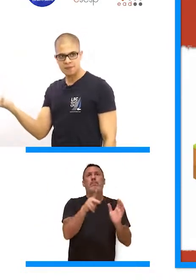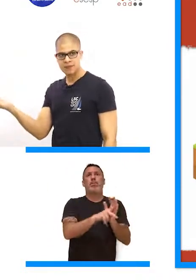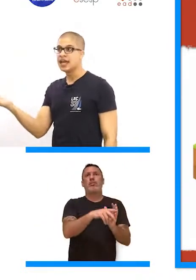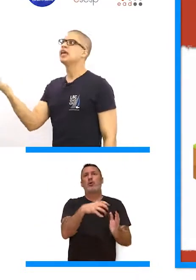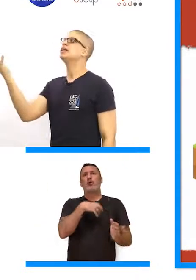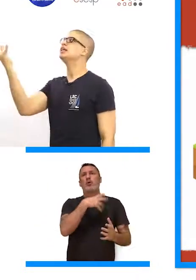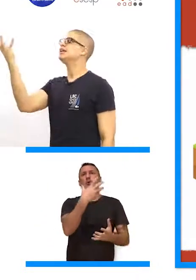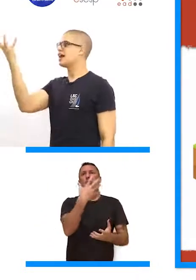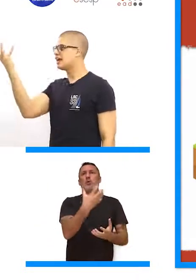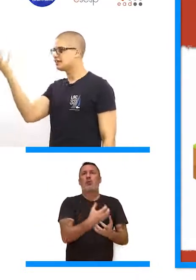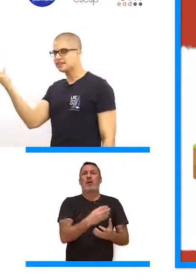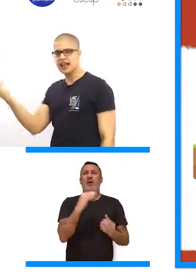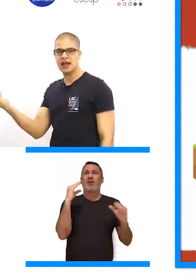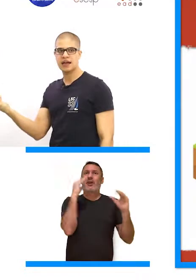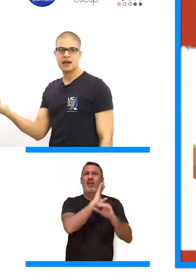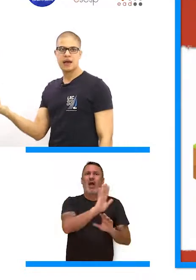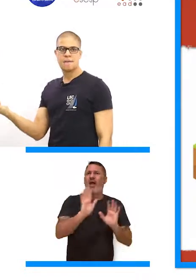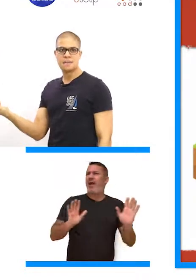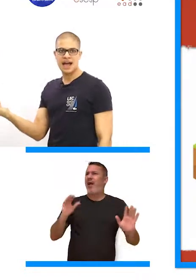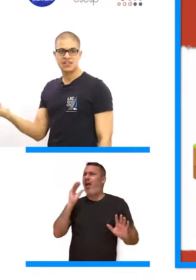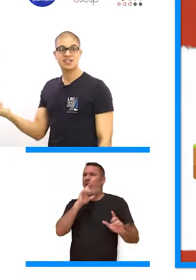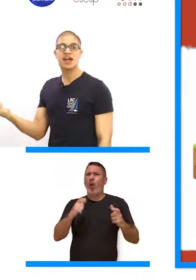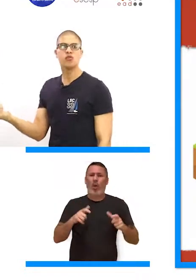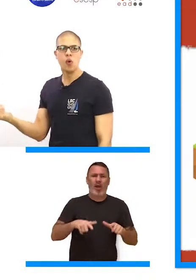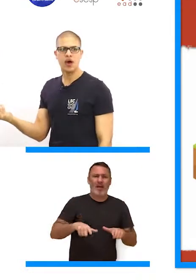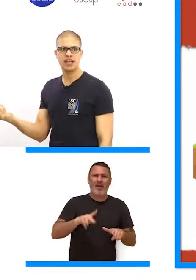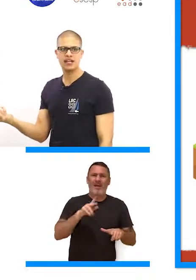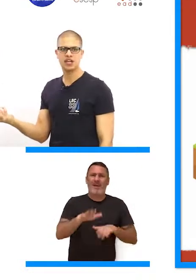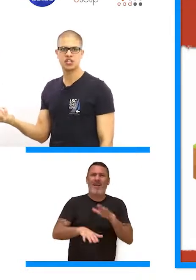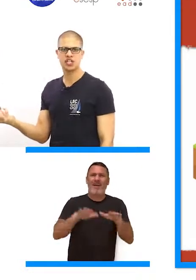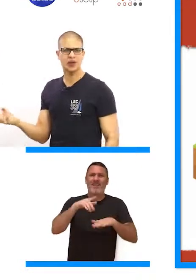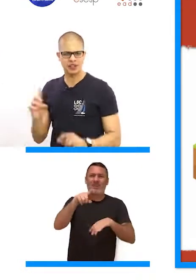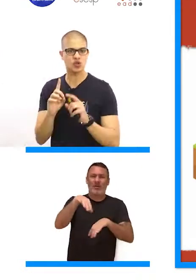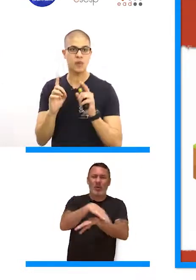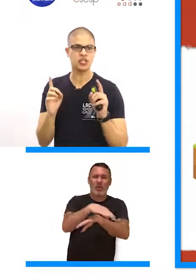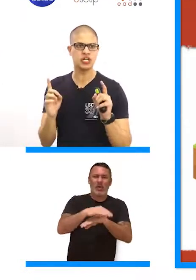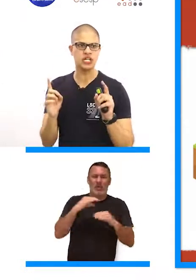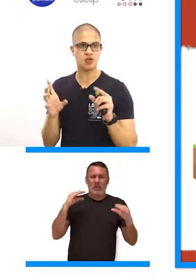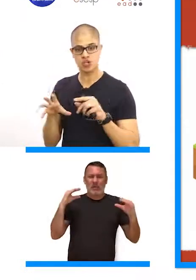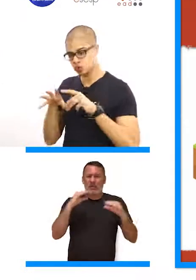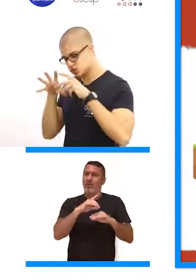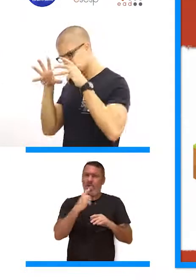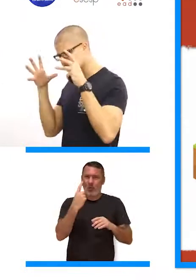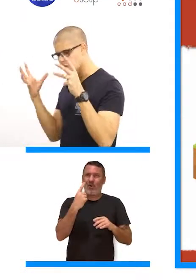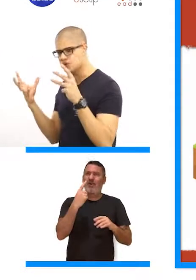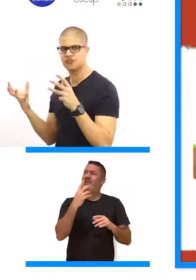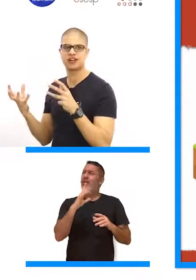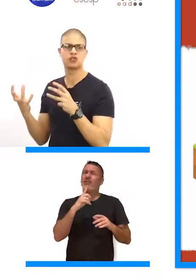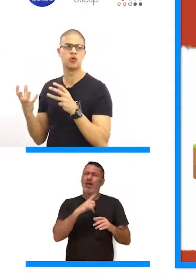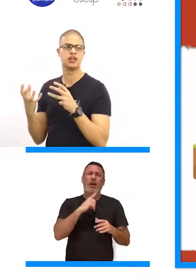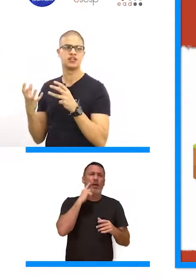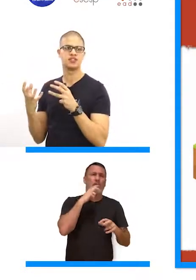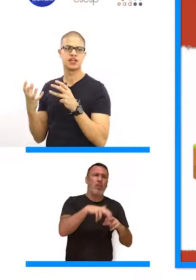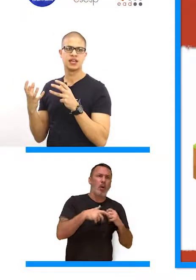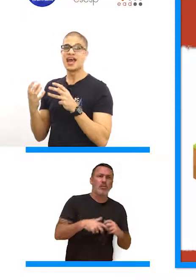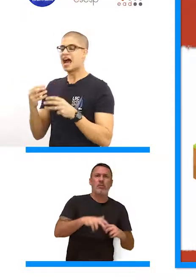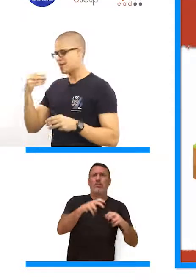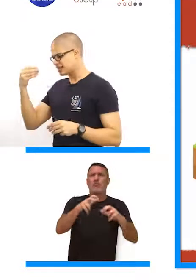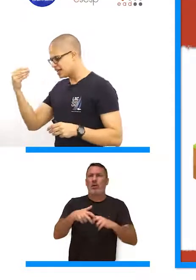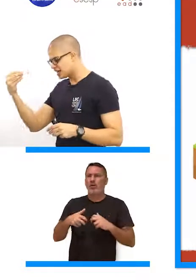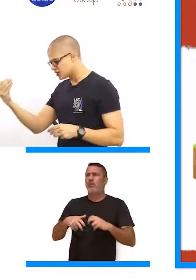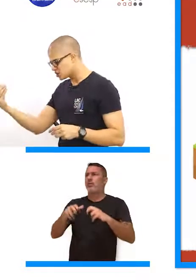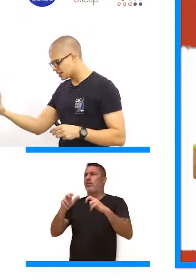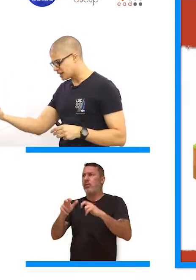absorver e reter mais calor, energia. Não é somente isso, é uma junção de fatores.